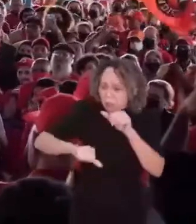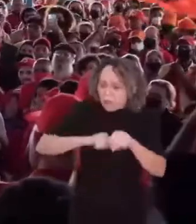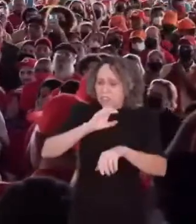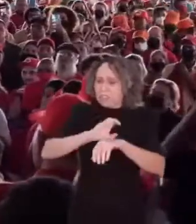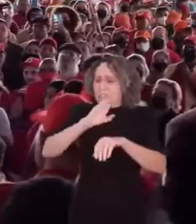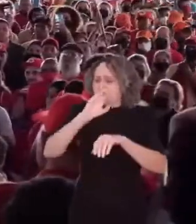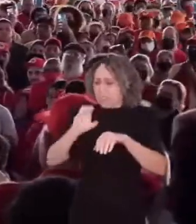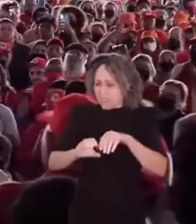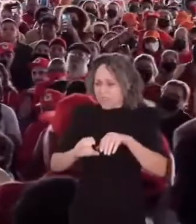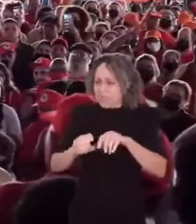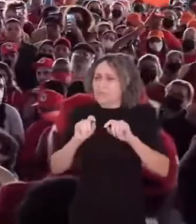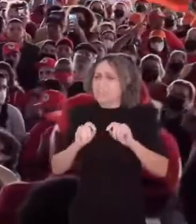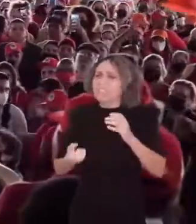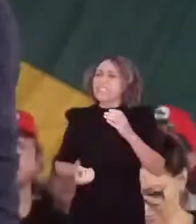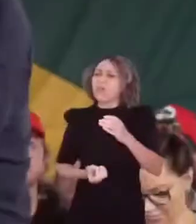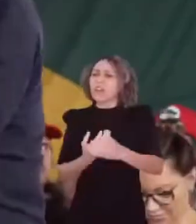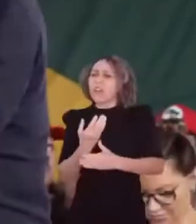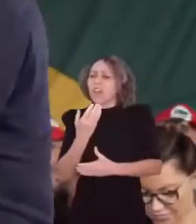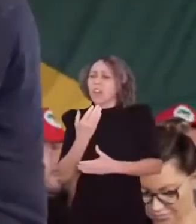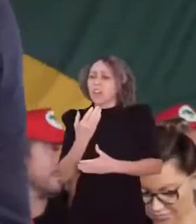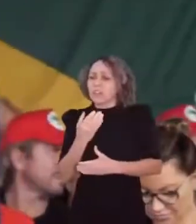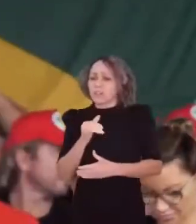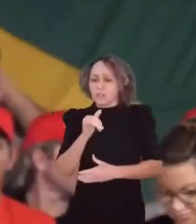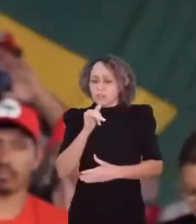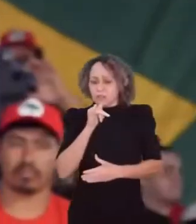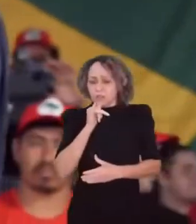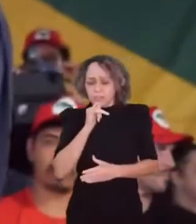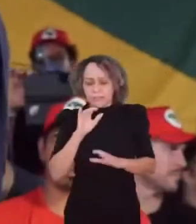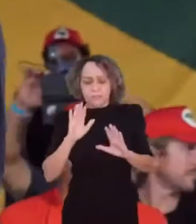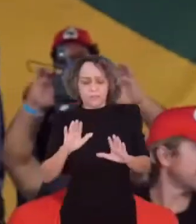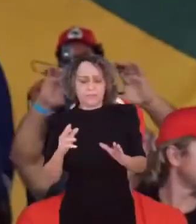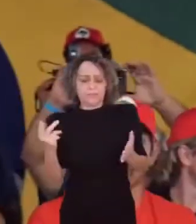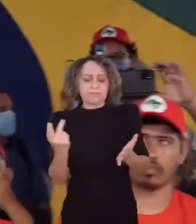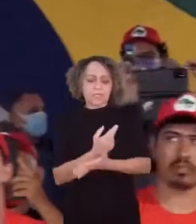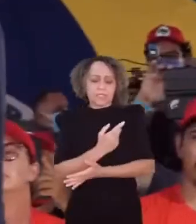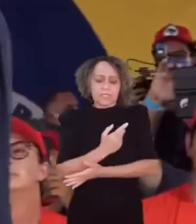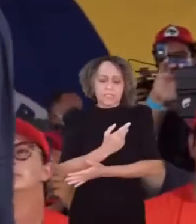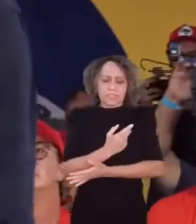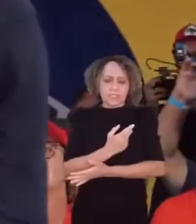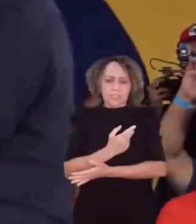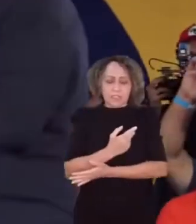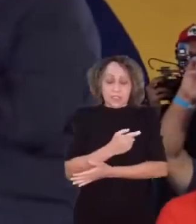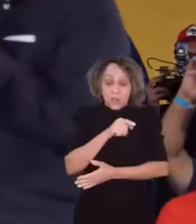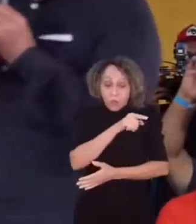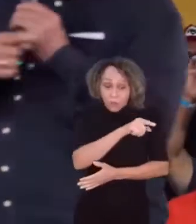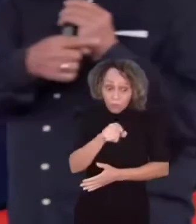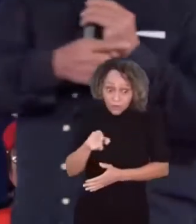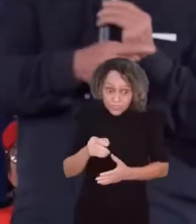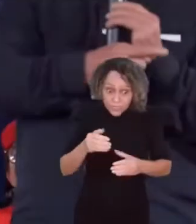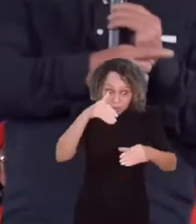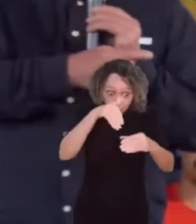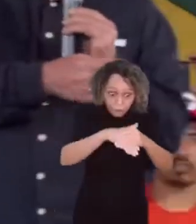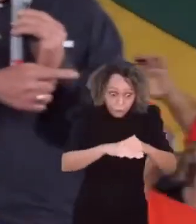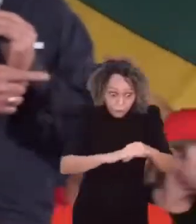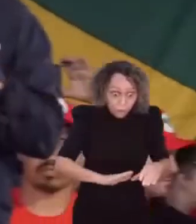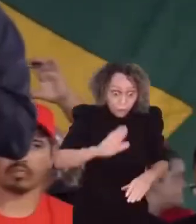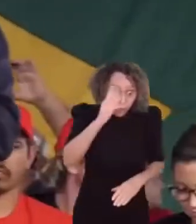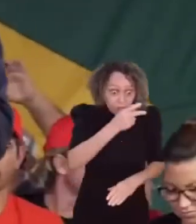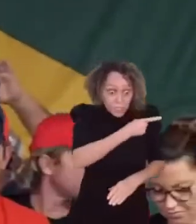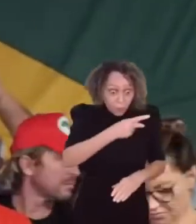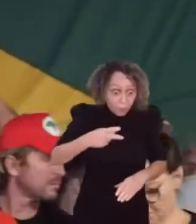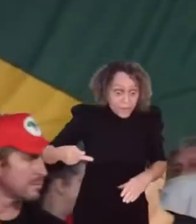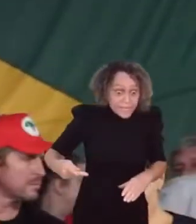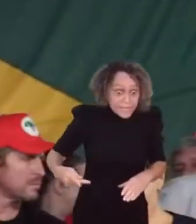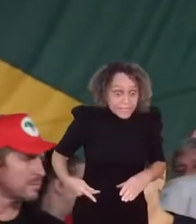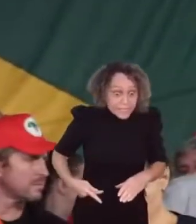você elege um presidente, você pensa que o presidente vai governar, mas quem vai governar é a Câmara, através